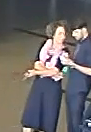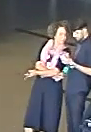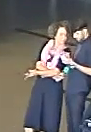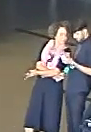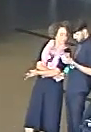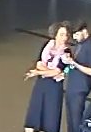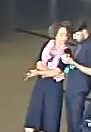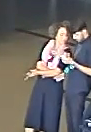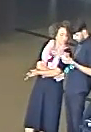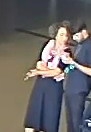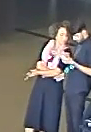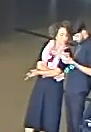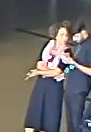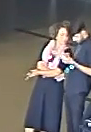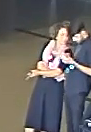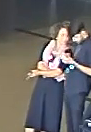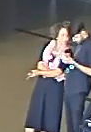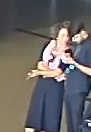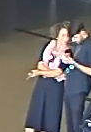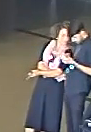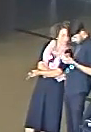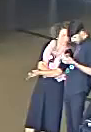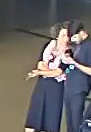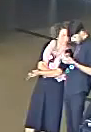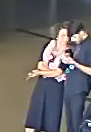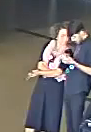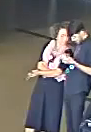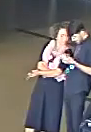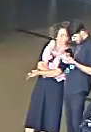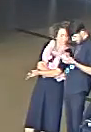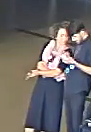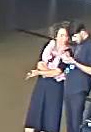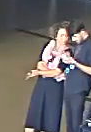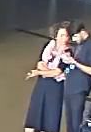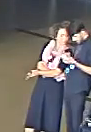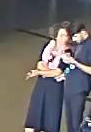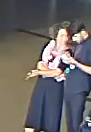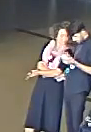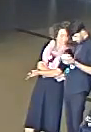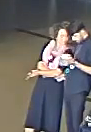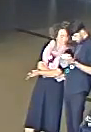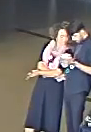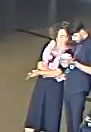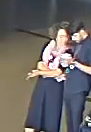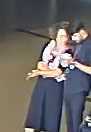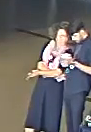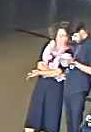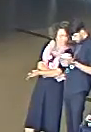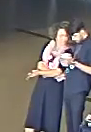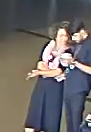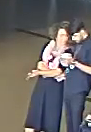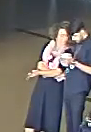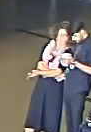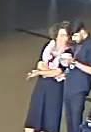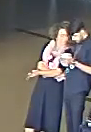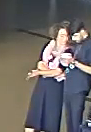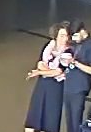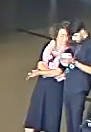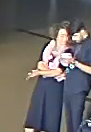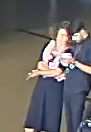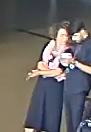outros deputados da casa para que façamos valer o cumprimento da lei vocês T que ter em mente que não é favor